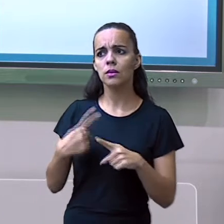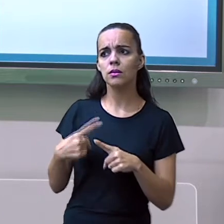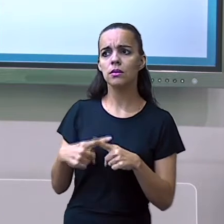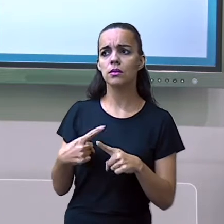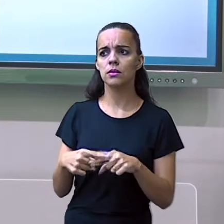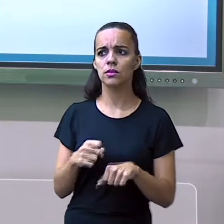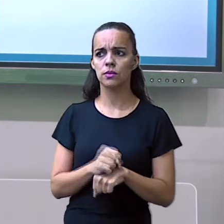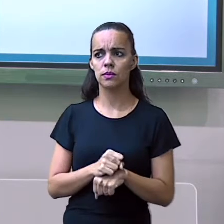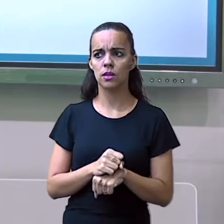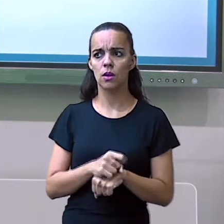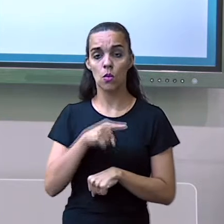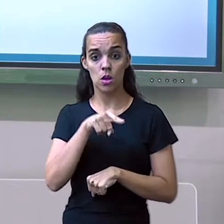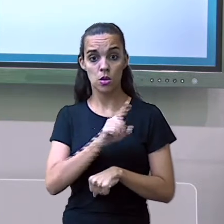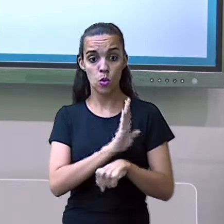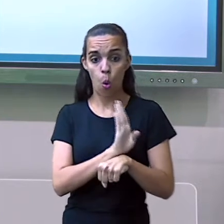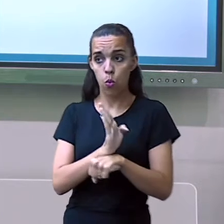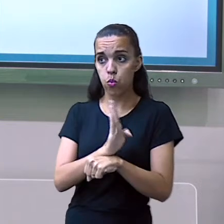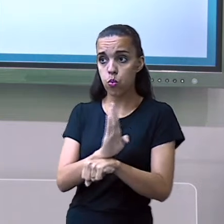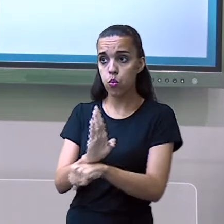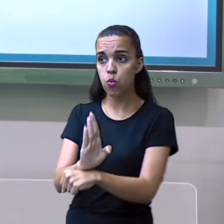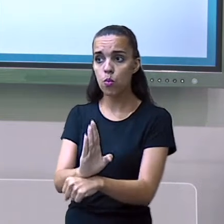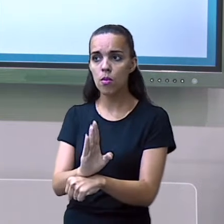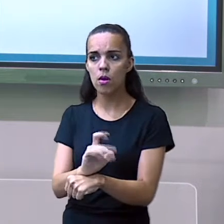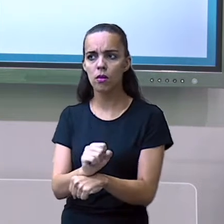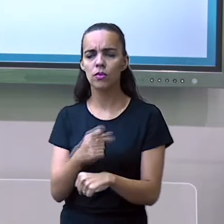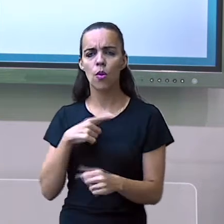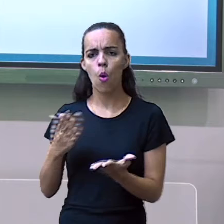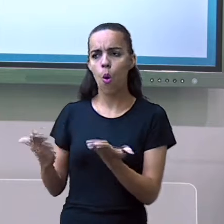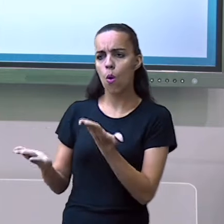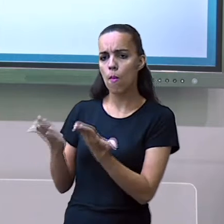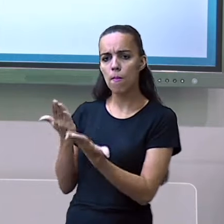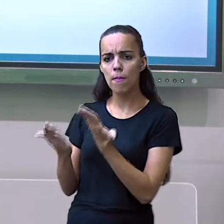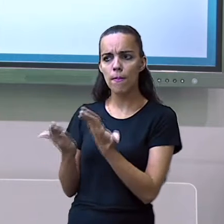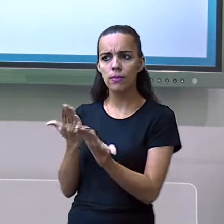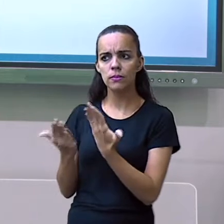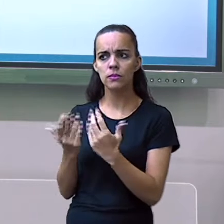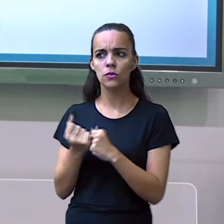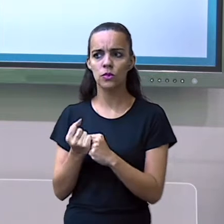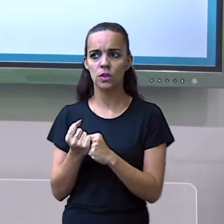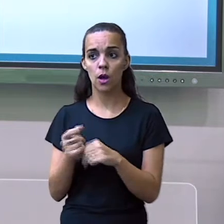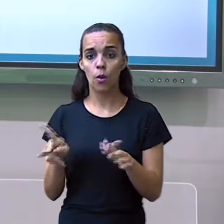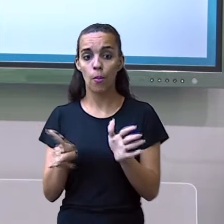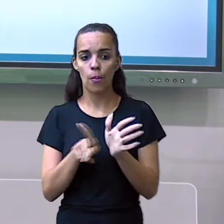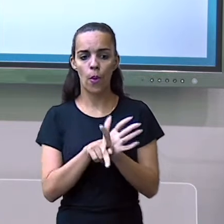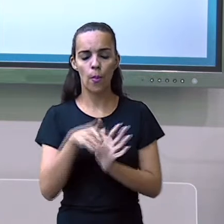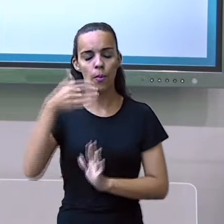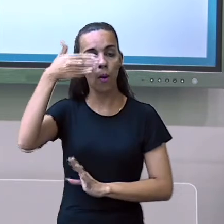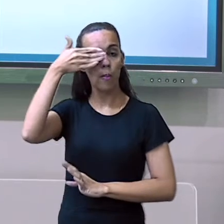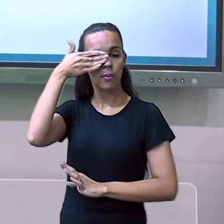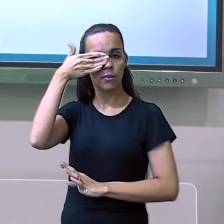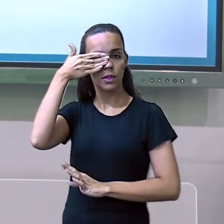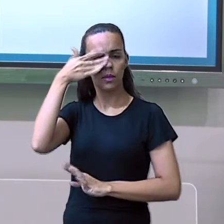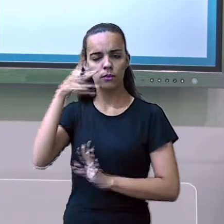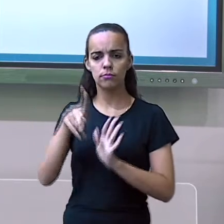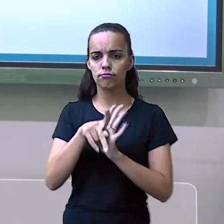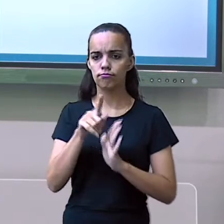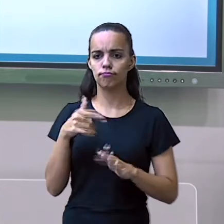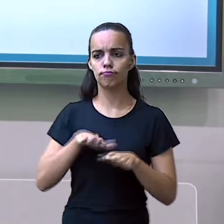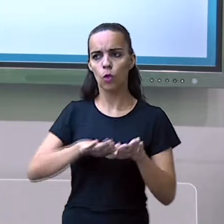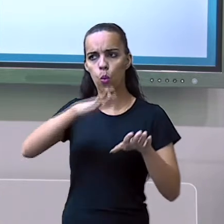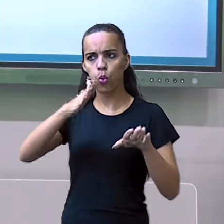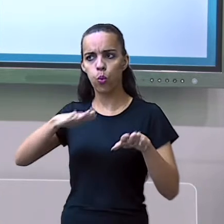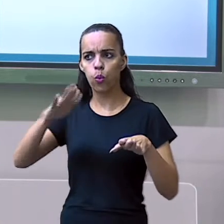porque esse tubarão foi comparado com um pirata do mar. Você sabe me